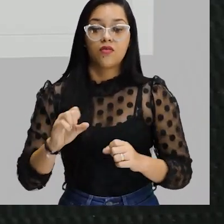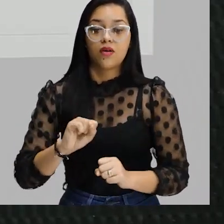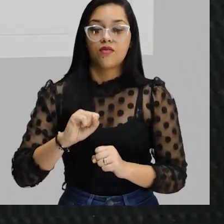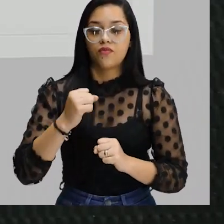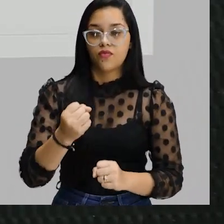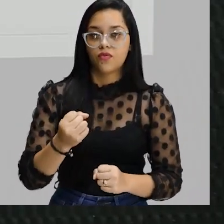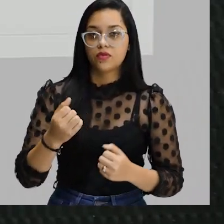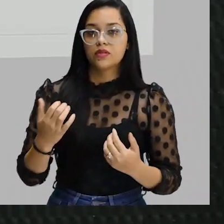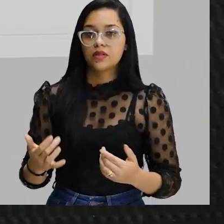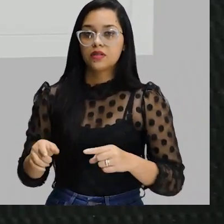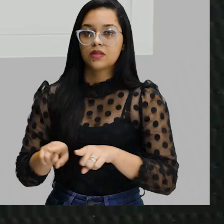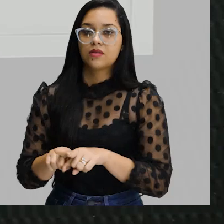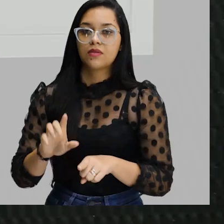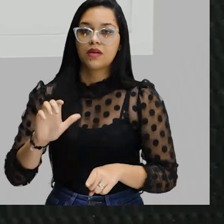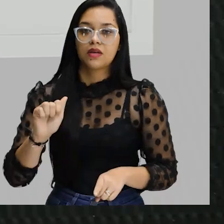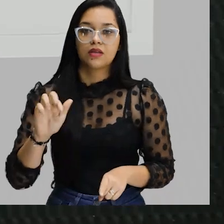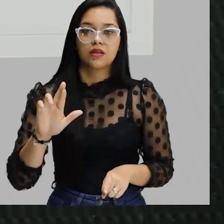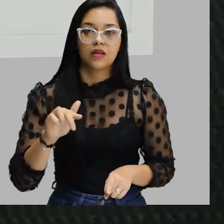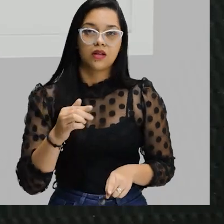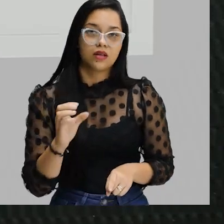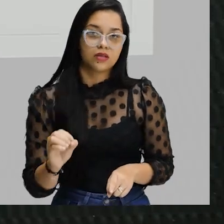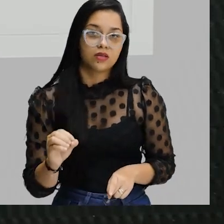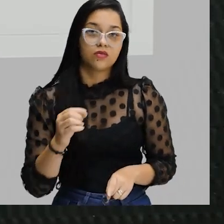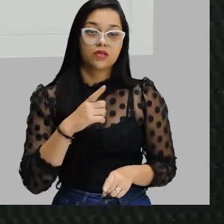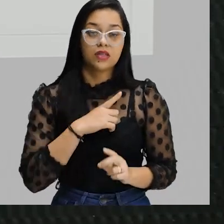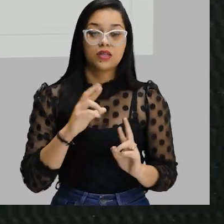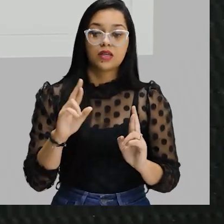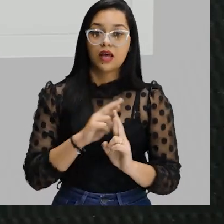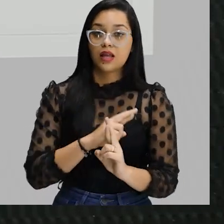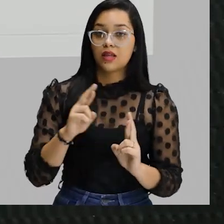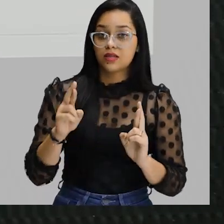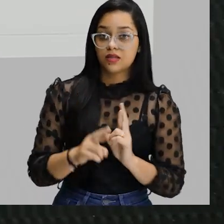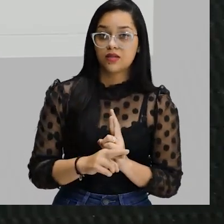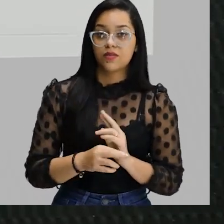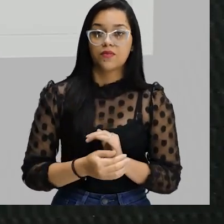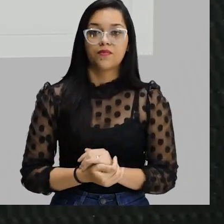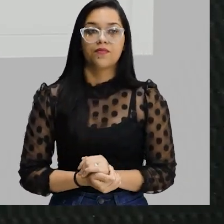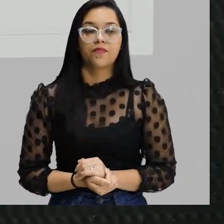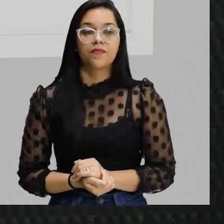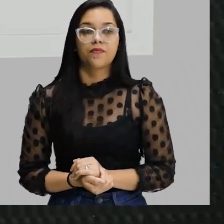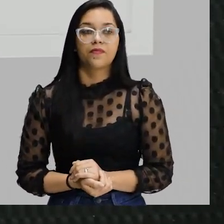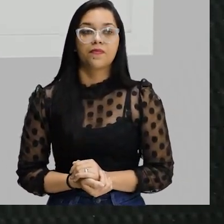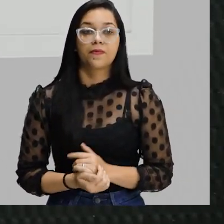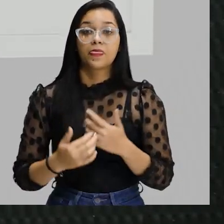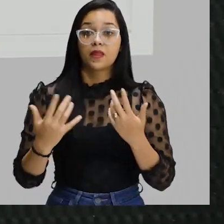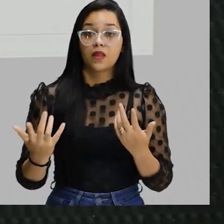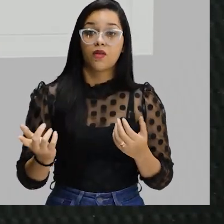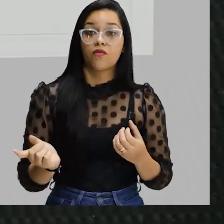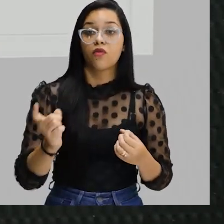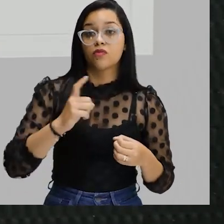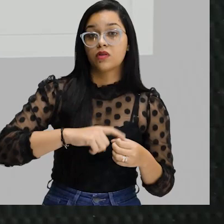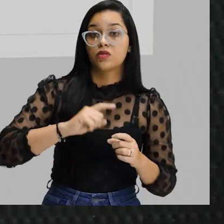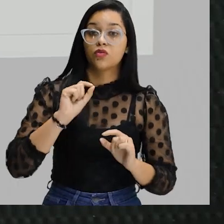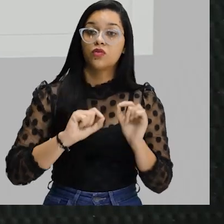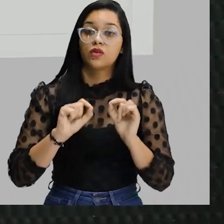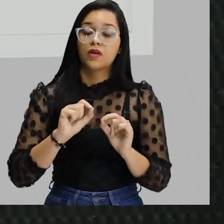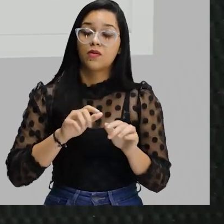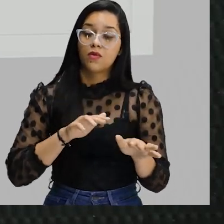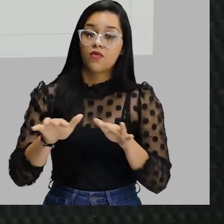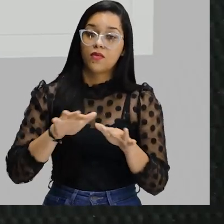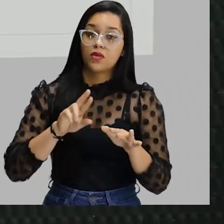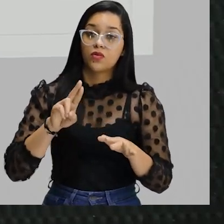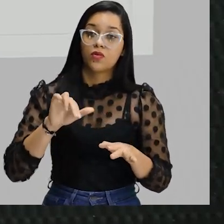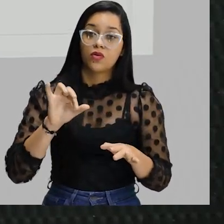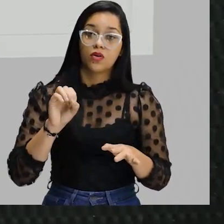força e a aceleração, eles têm essa relação. Então, voltando para o movimento